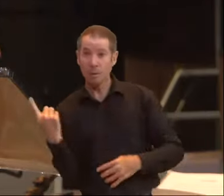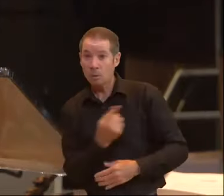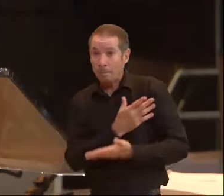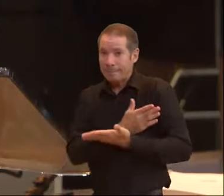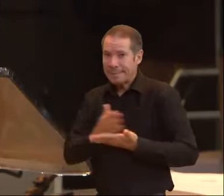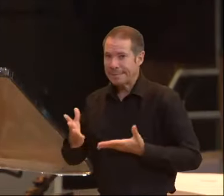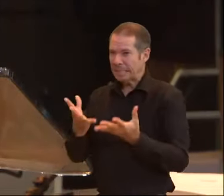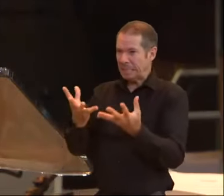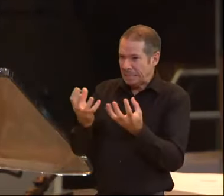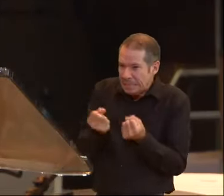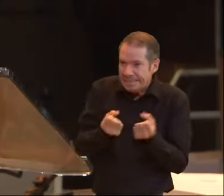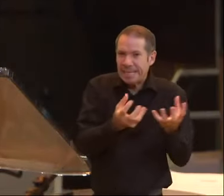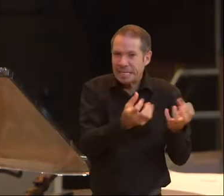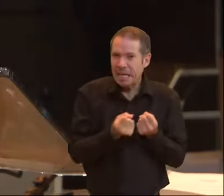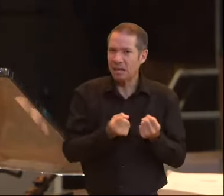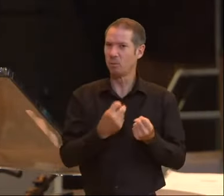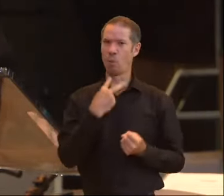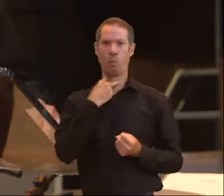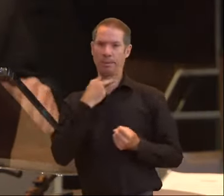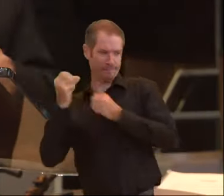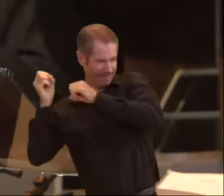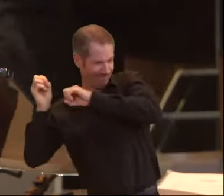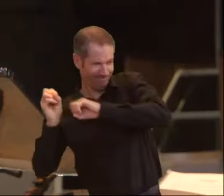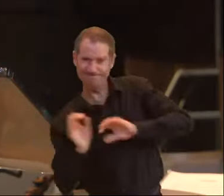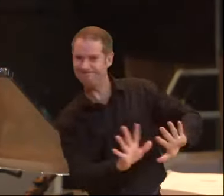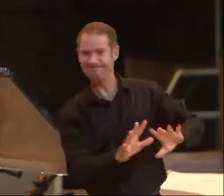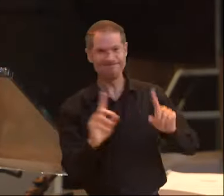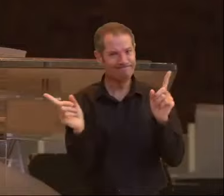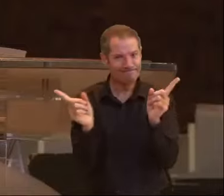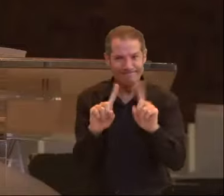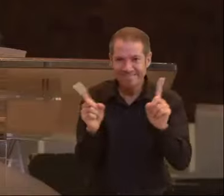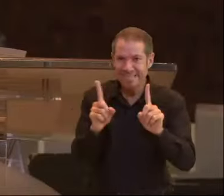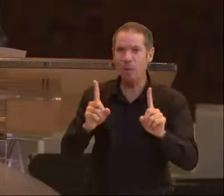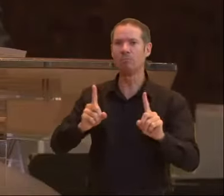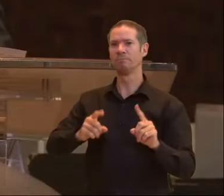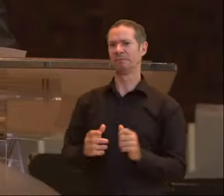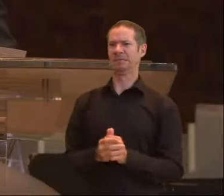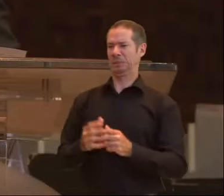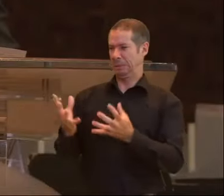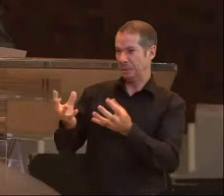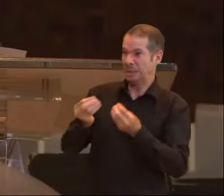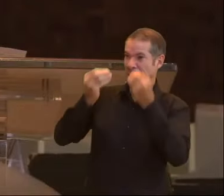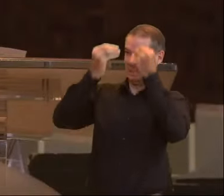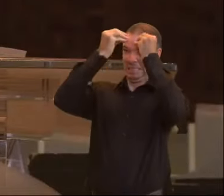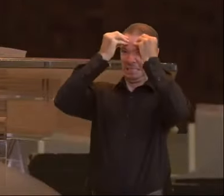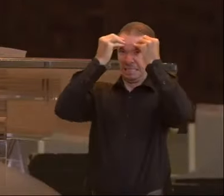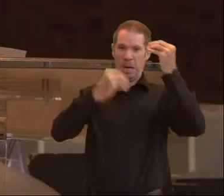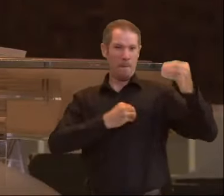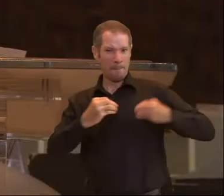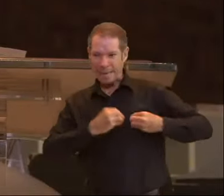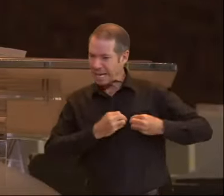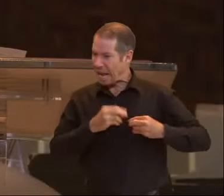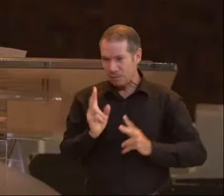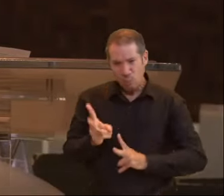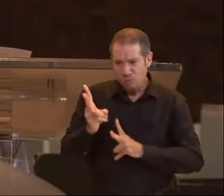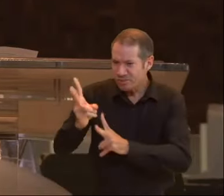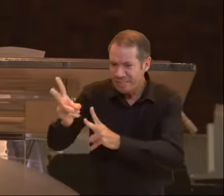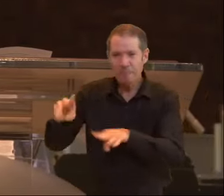a aceitar, e não podemos aceitar, não podemos relativizar. Pecado sempre será